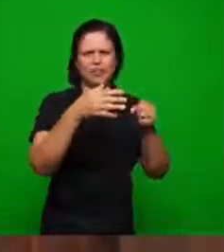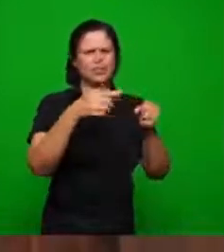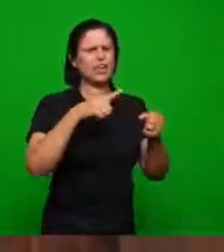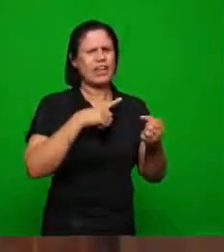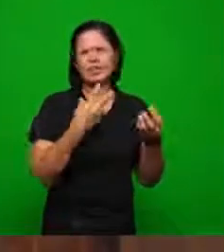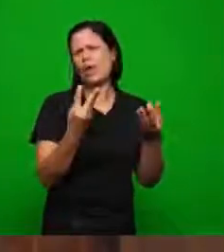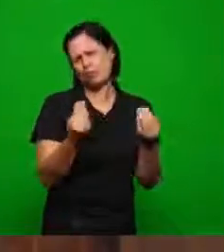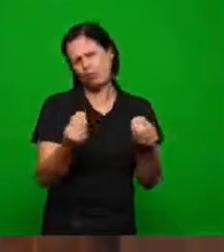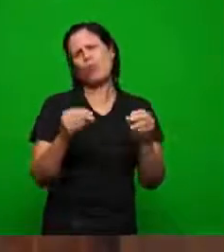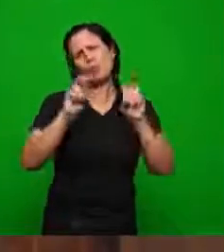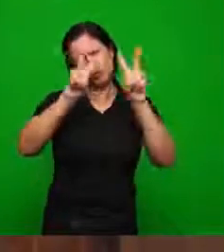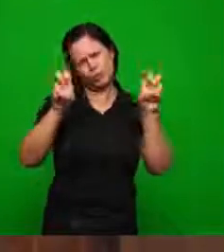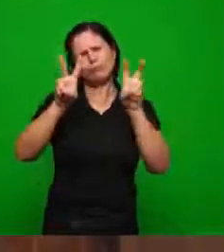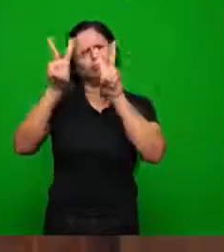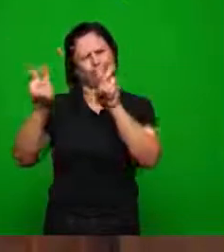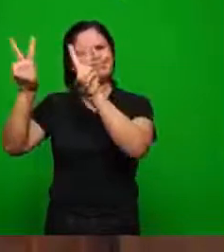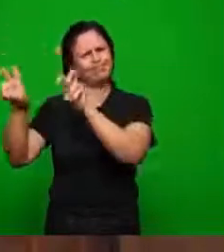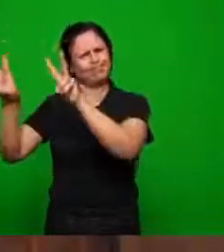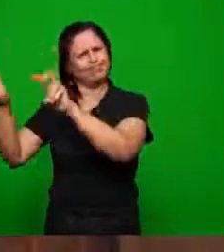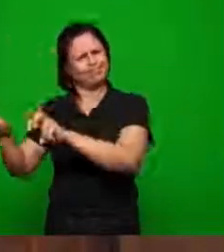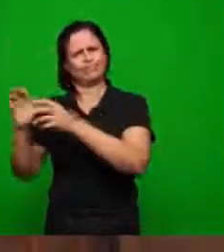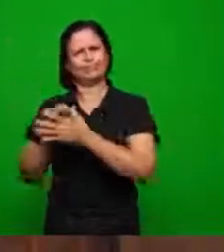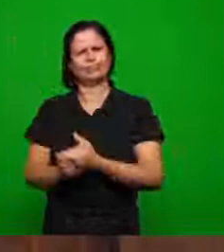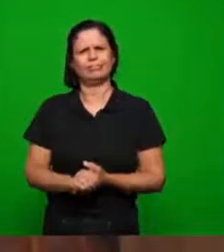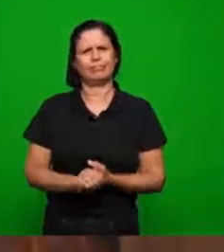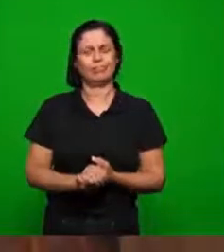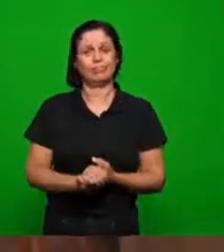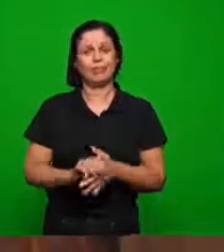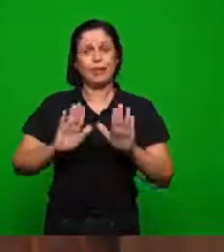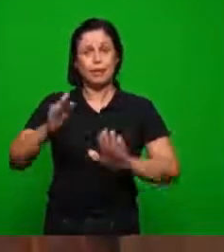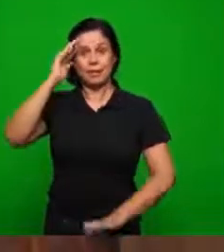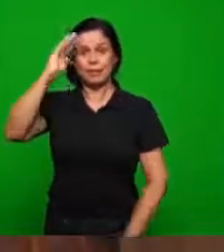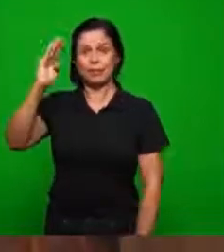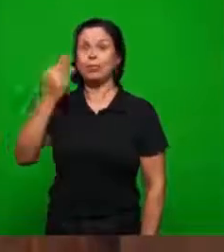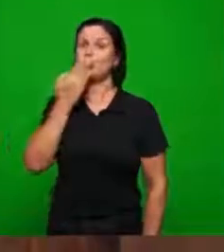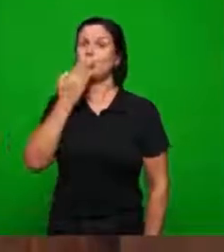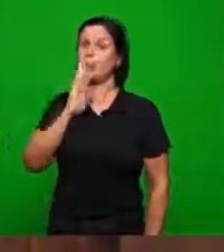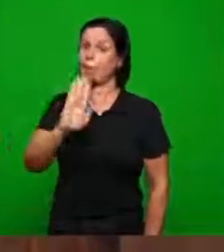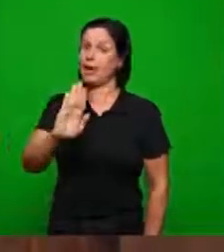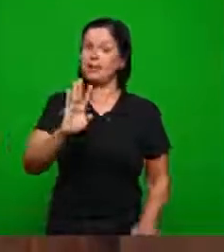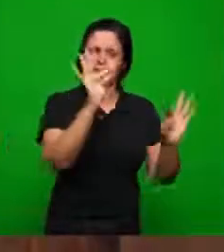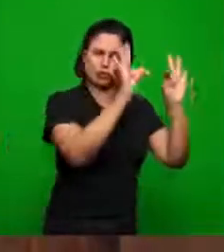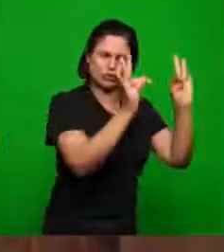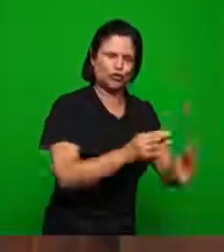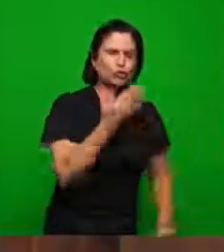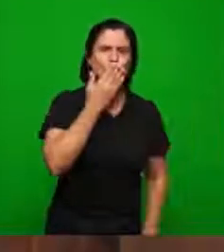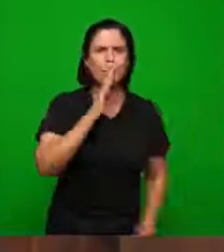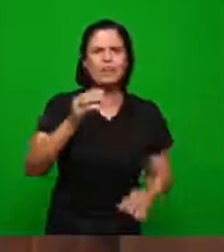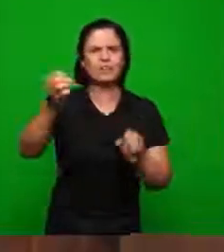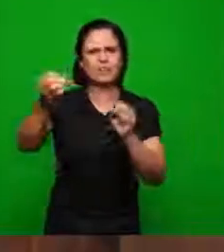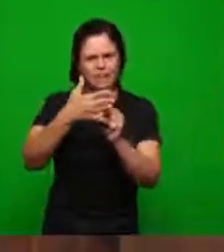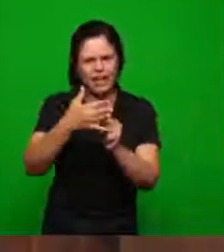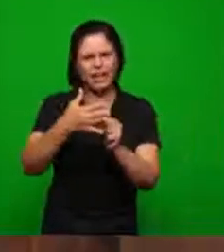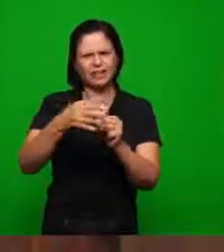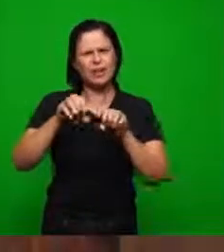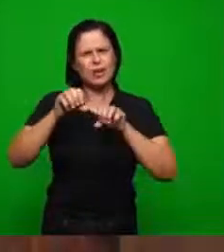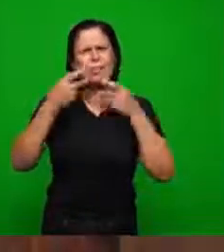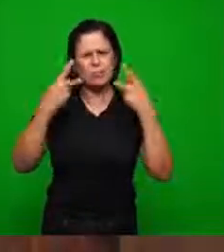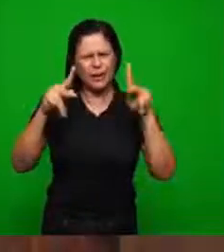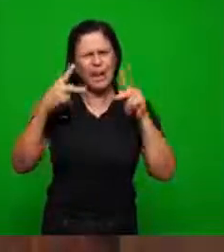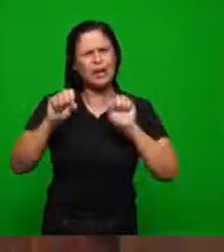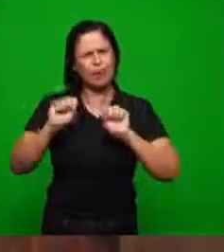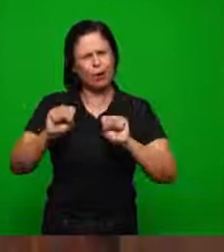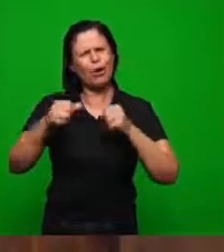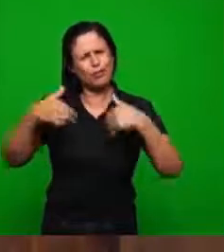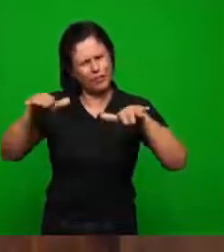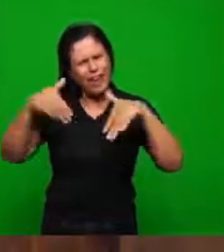tem muito assunto. E especialmente as promessas que estão em Tiatira, as promessas que estão em Sardes, leva-as para a igreja. A